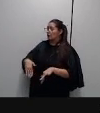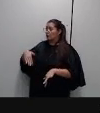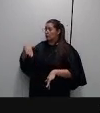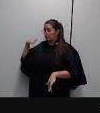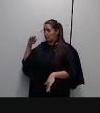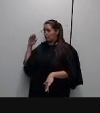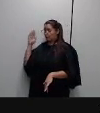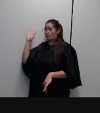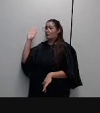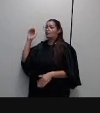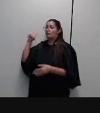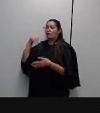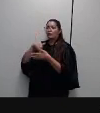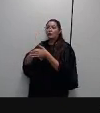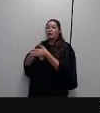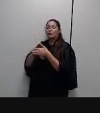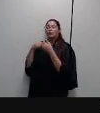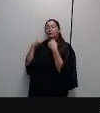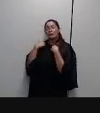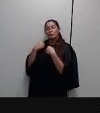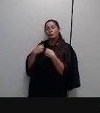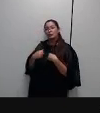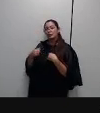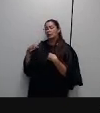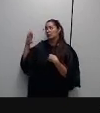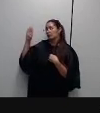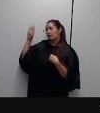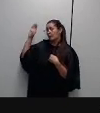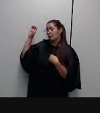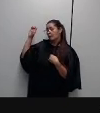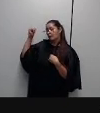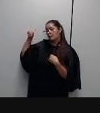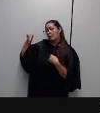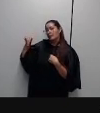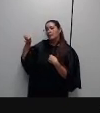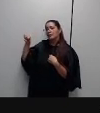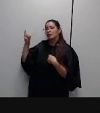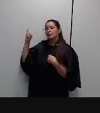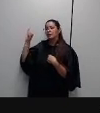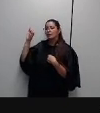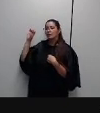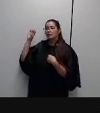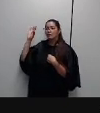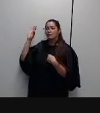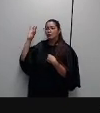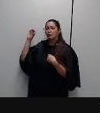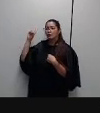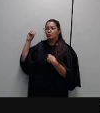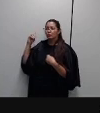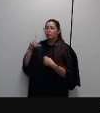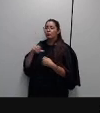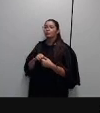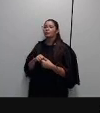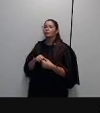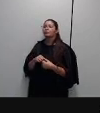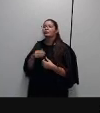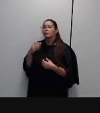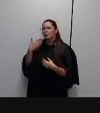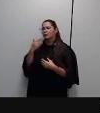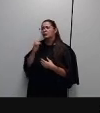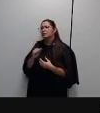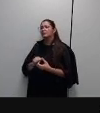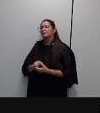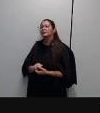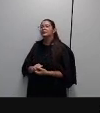10 anos então você vai fazer o resgate muito nisso gel por favor pois é o ministro Napoleão